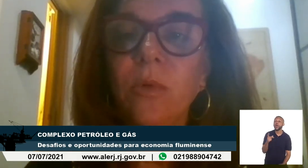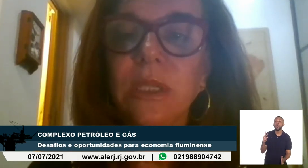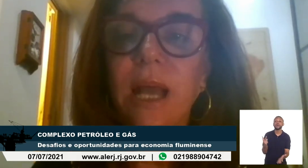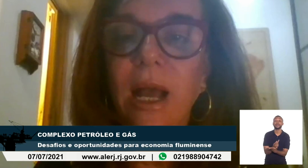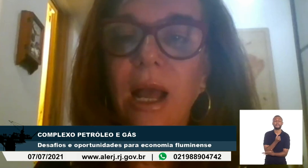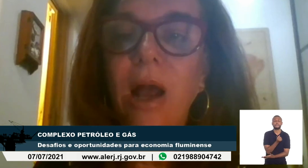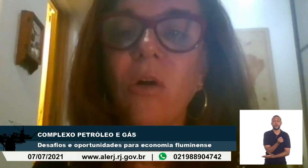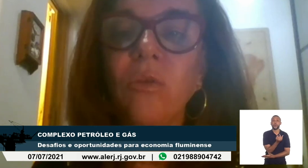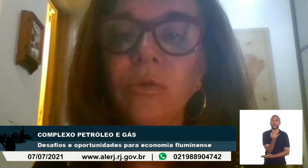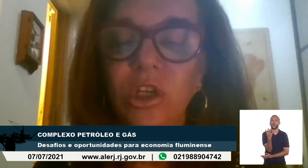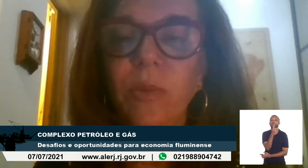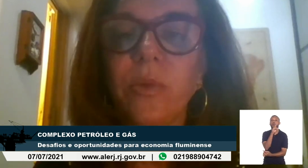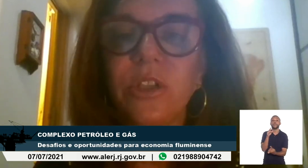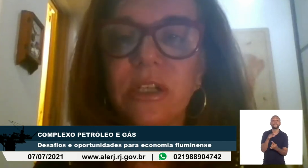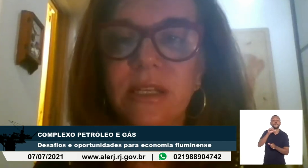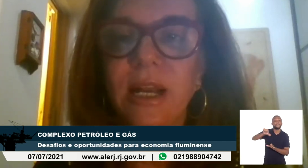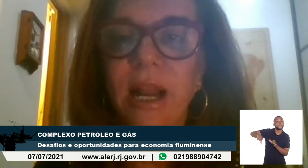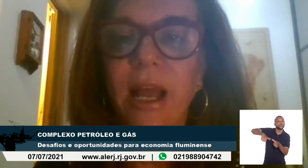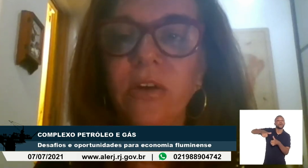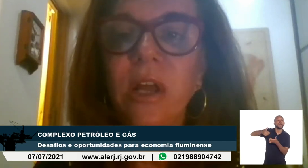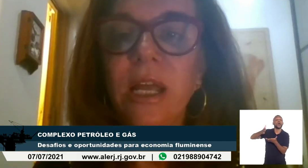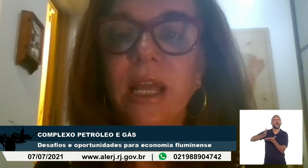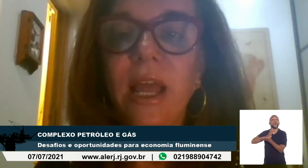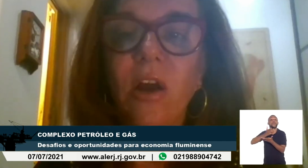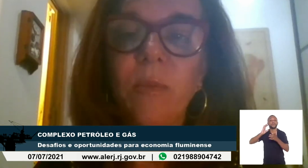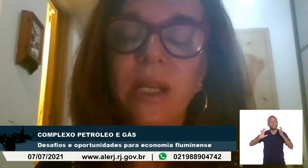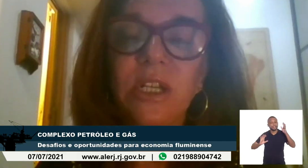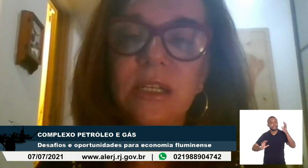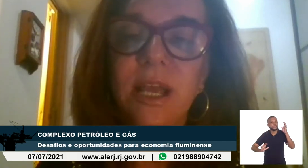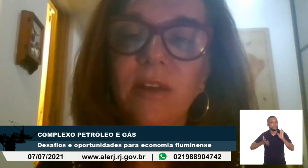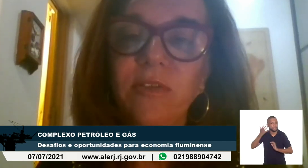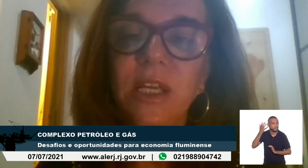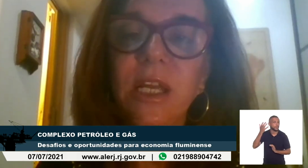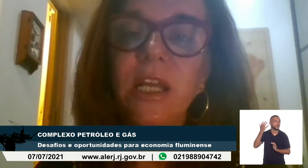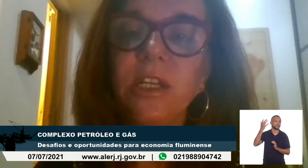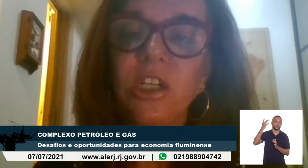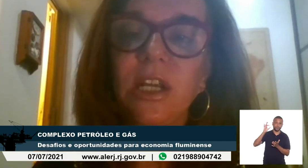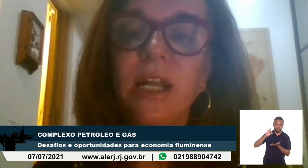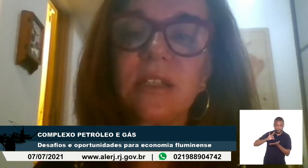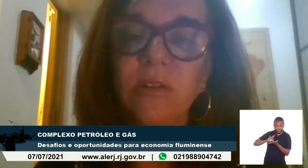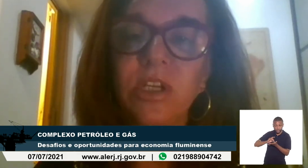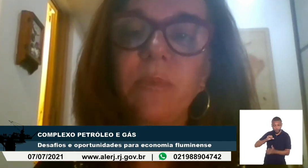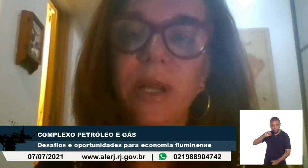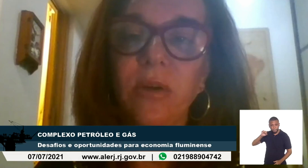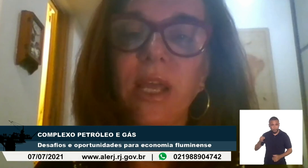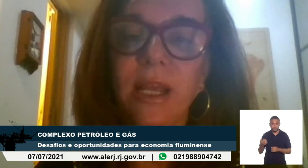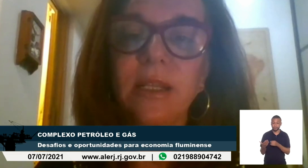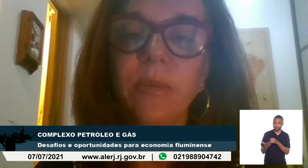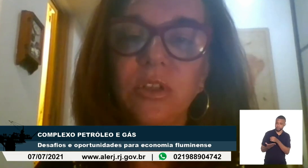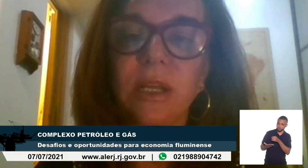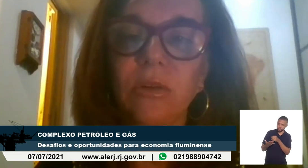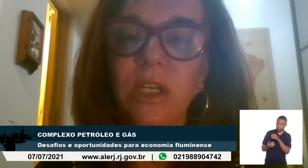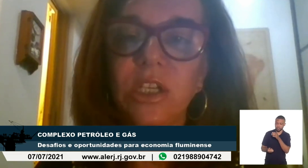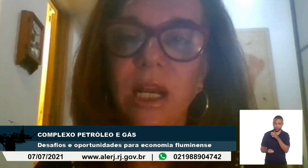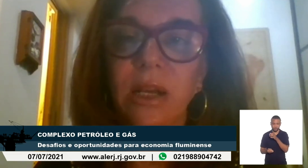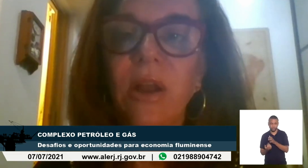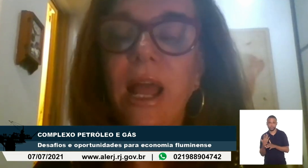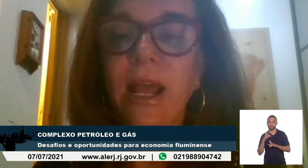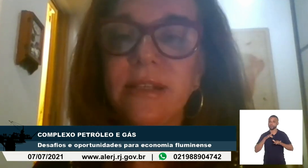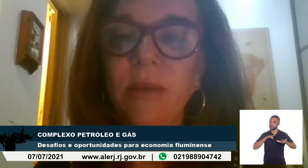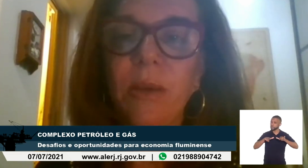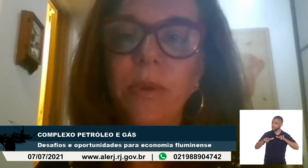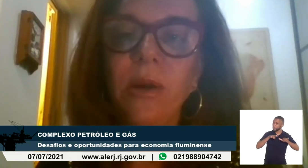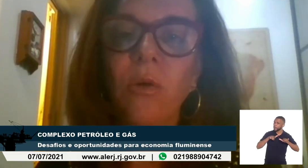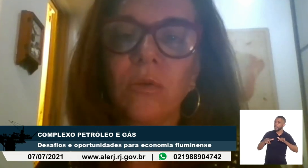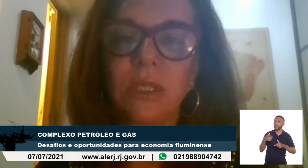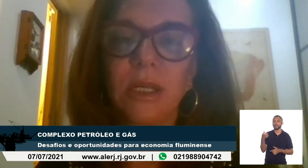para mudar algum tipo de cenário e realmente servir de geração de emprego e renda para o estado do Rio de Janeiro?